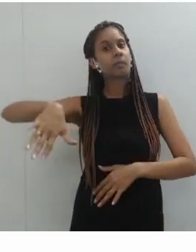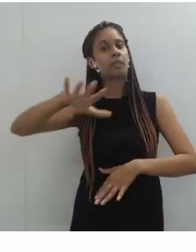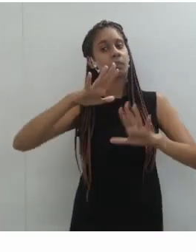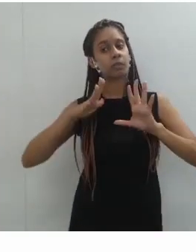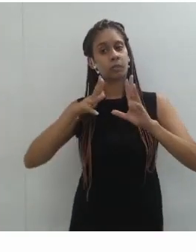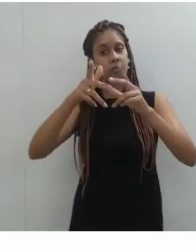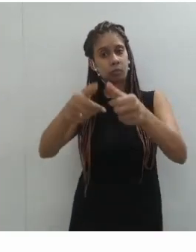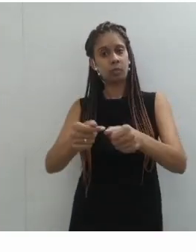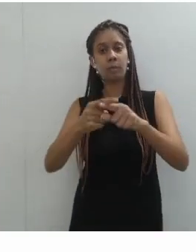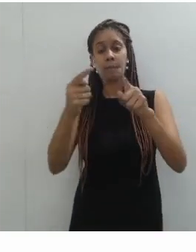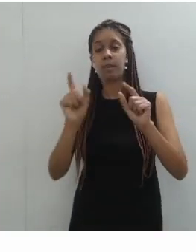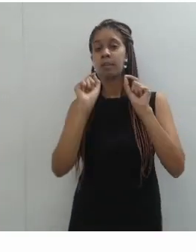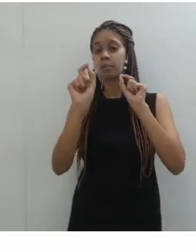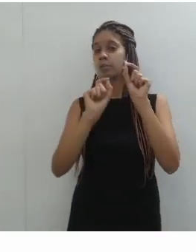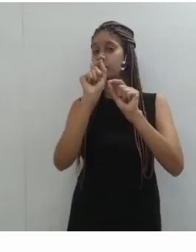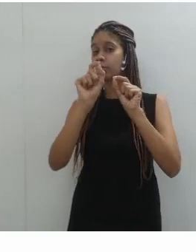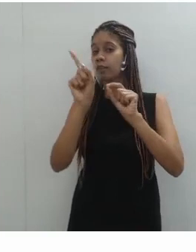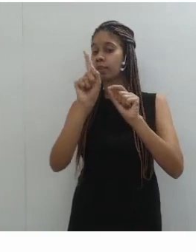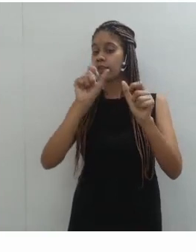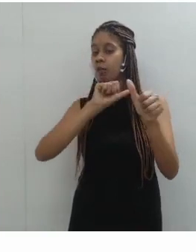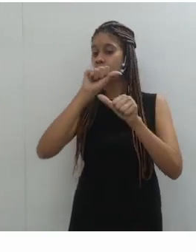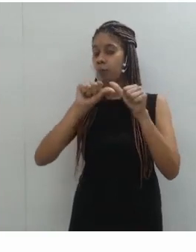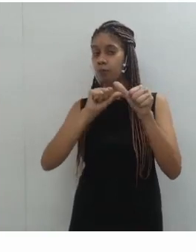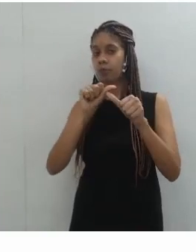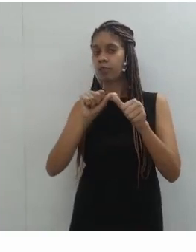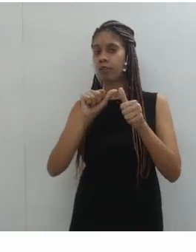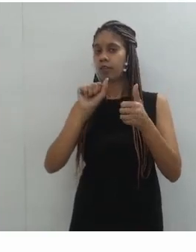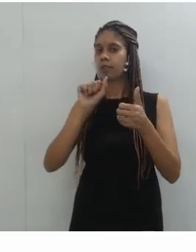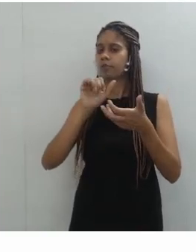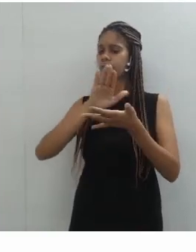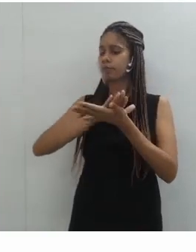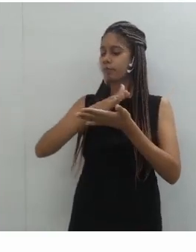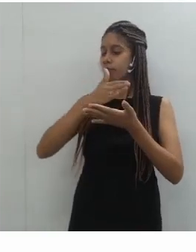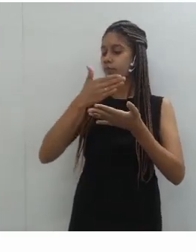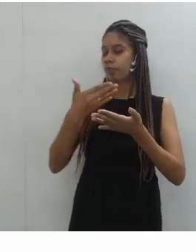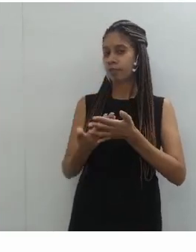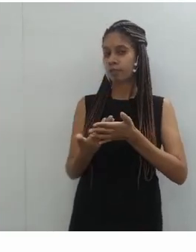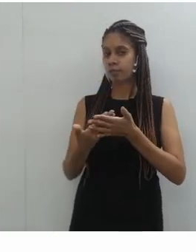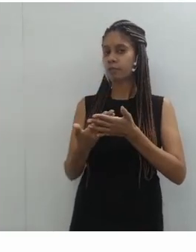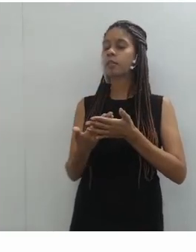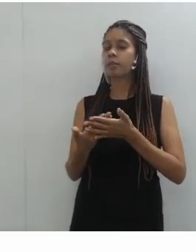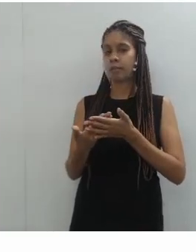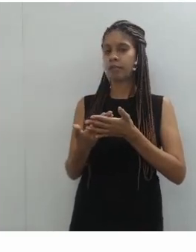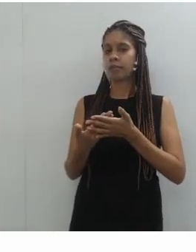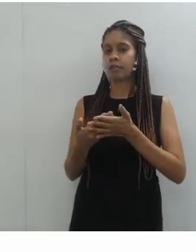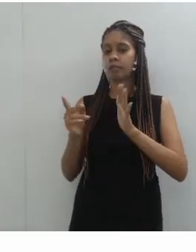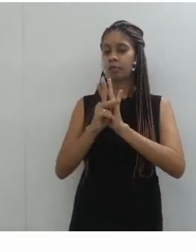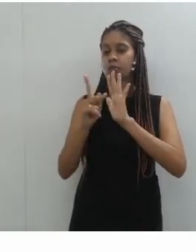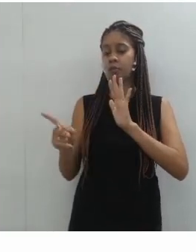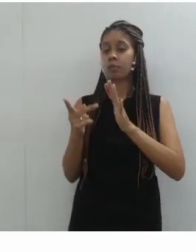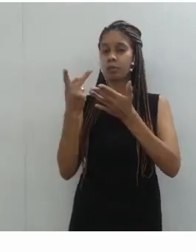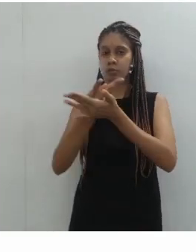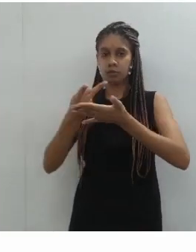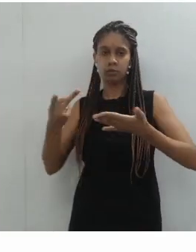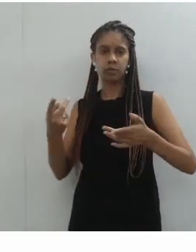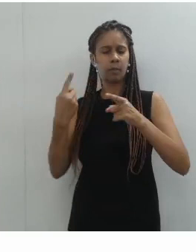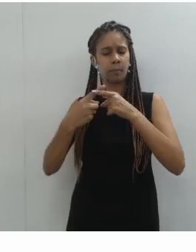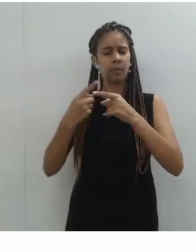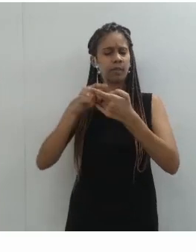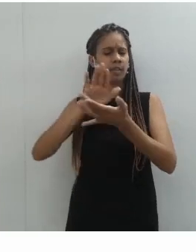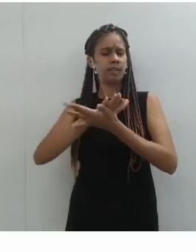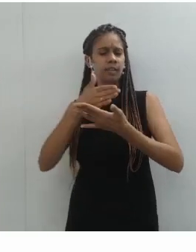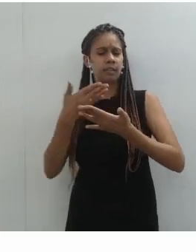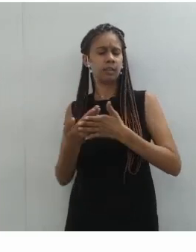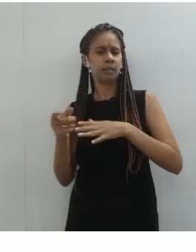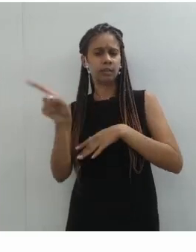não muda são as interpretações ao seu respeito. Tá? Por que interpretações e